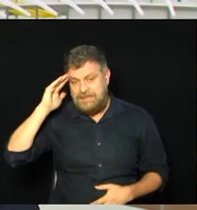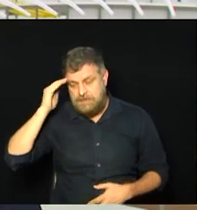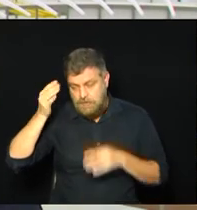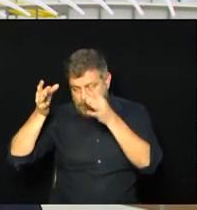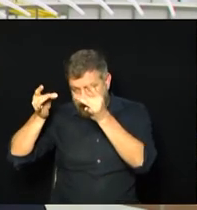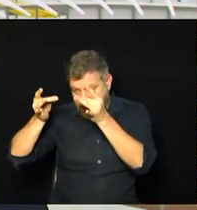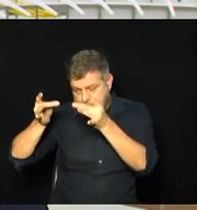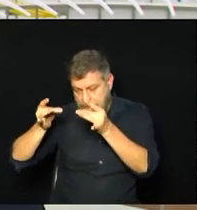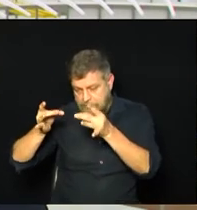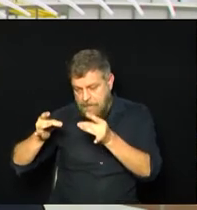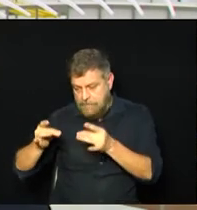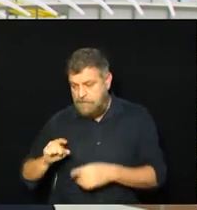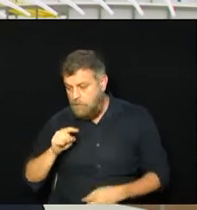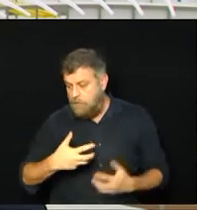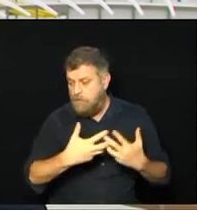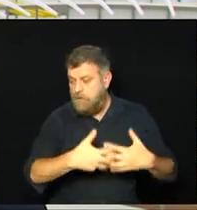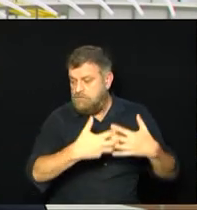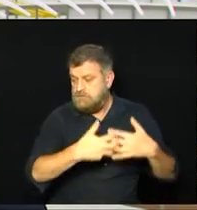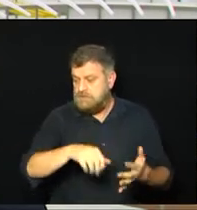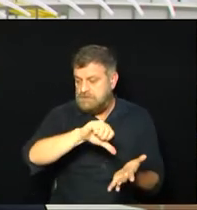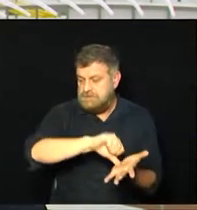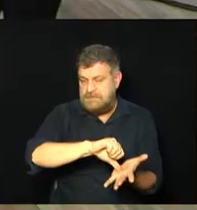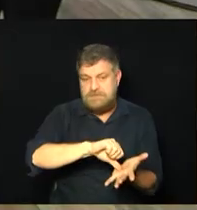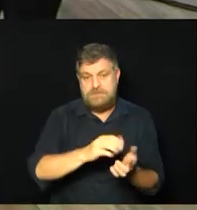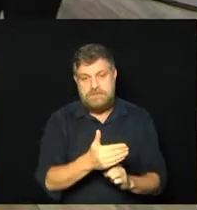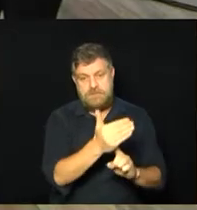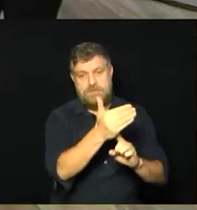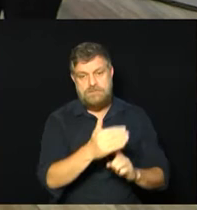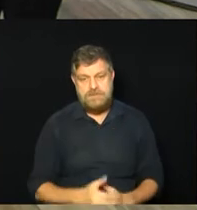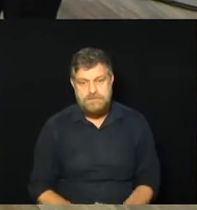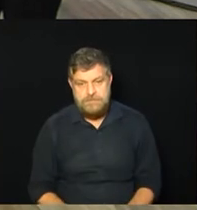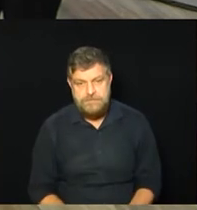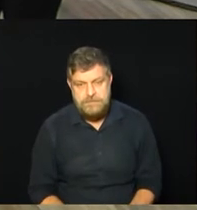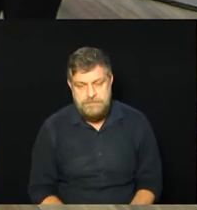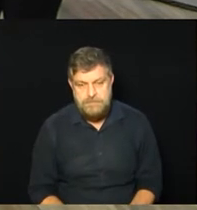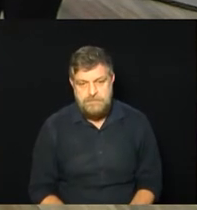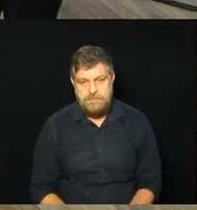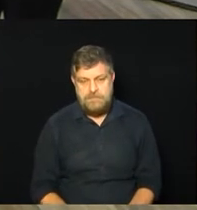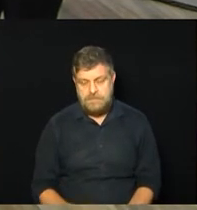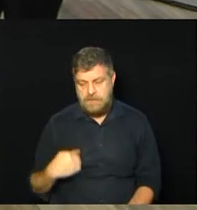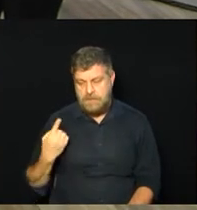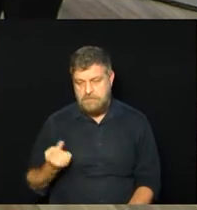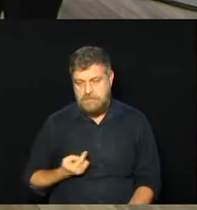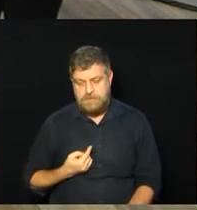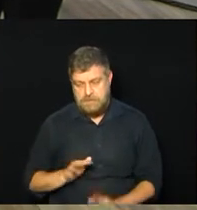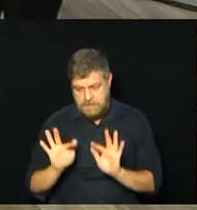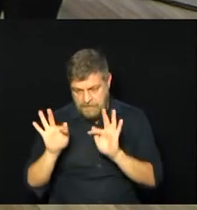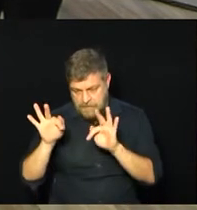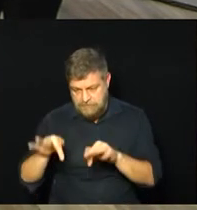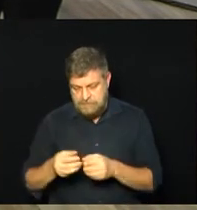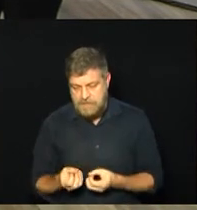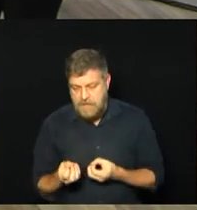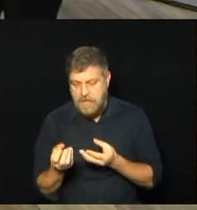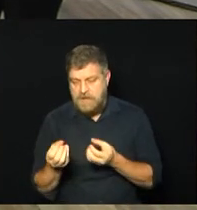detalhes o que é o funcionamento do CNPEM. Nós encerrarmos as notícias do